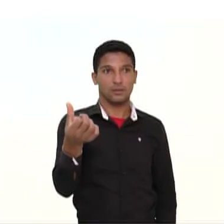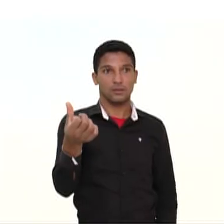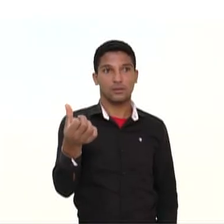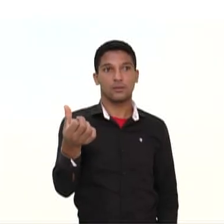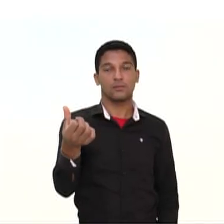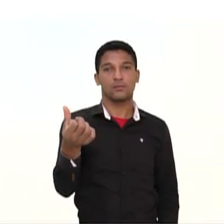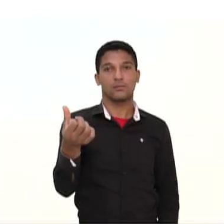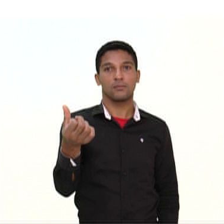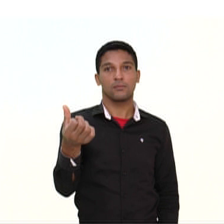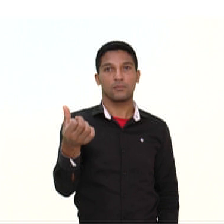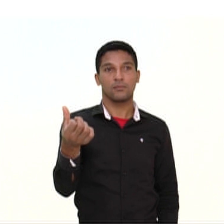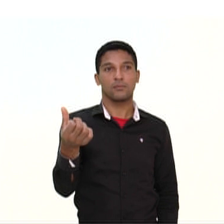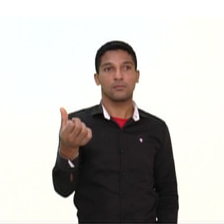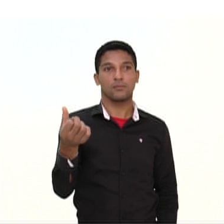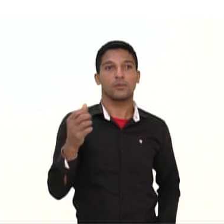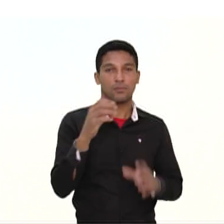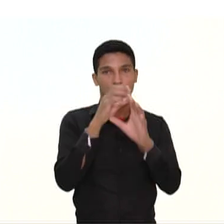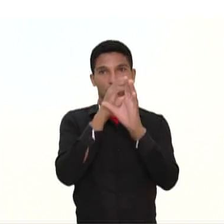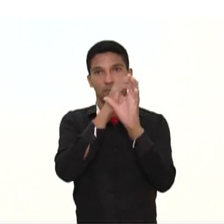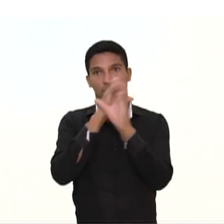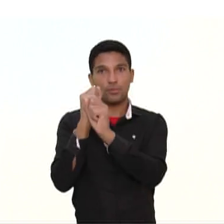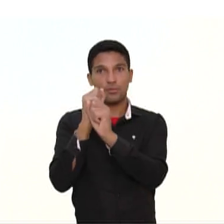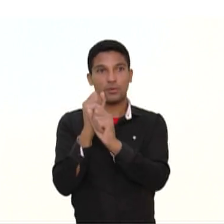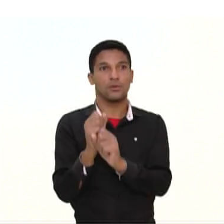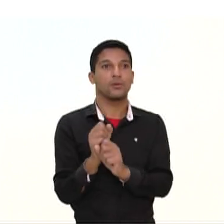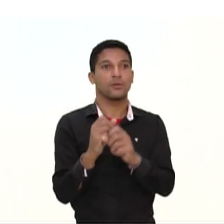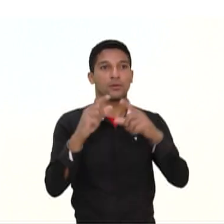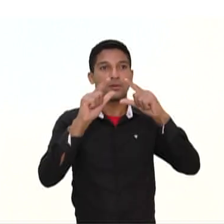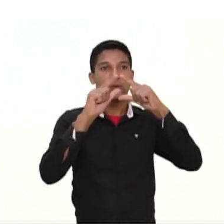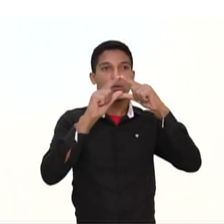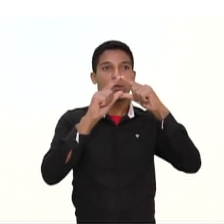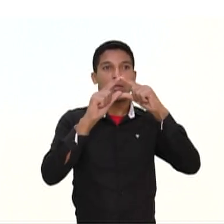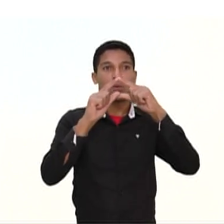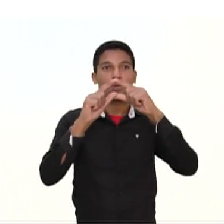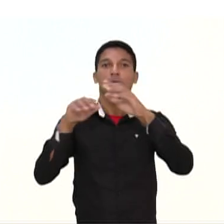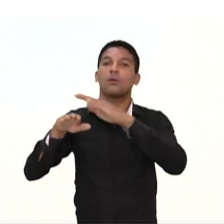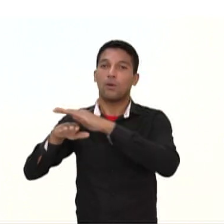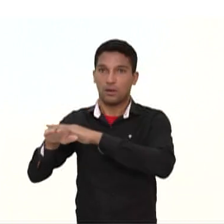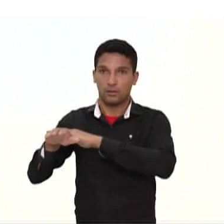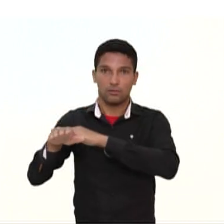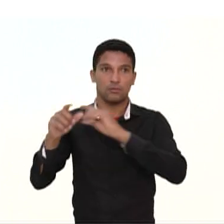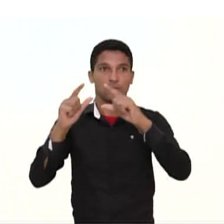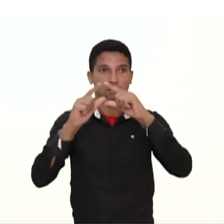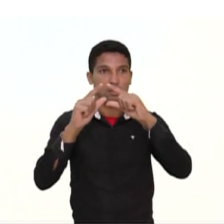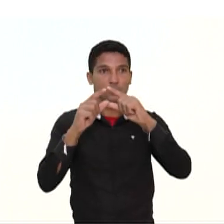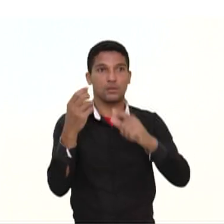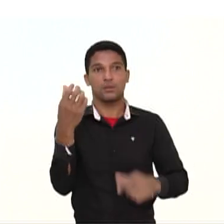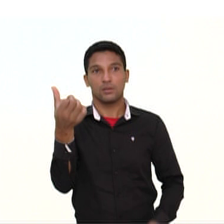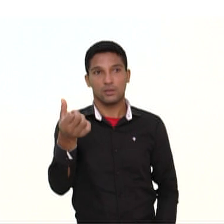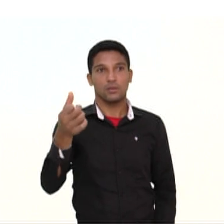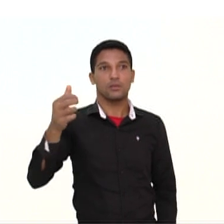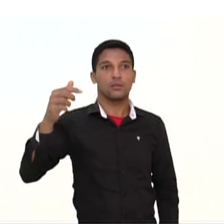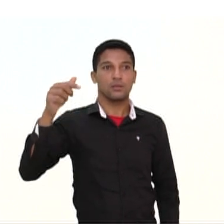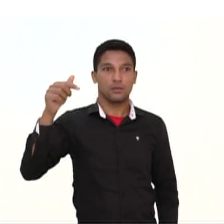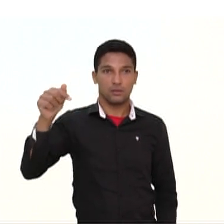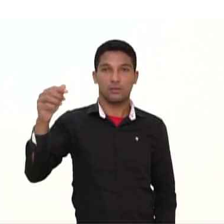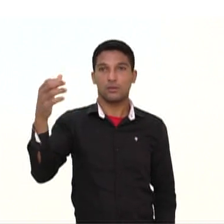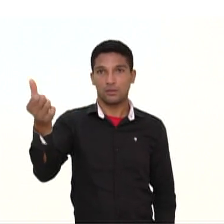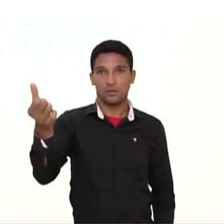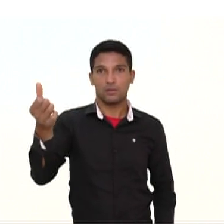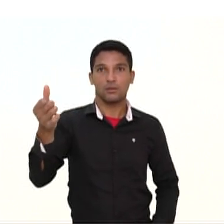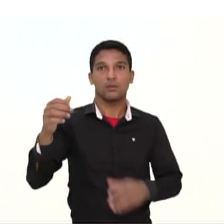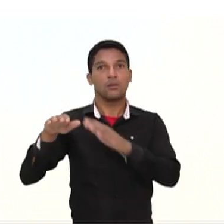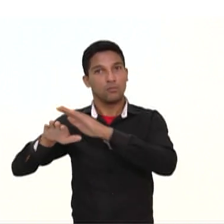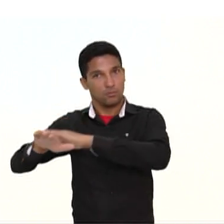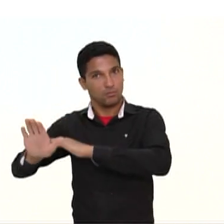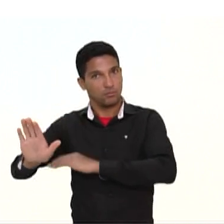dá 676, como está escrito aí. Guarda esse delta aí, né? Também guarda o ABC e o delta para a gente substituir na fórmula